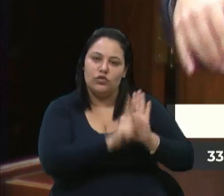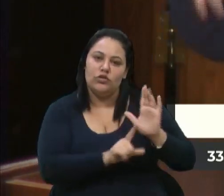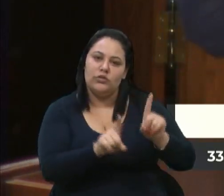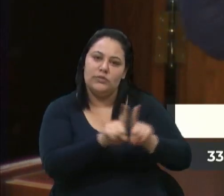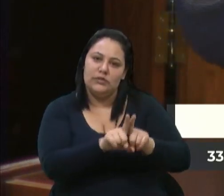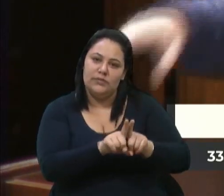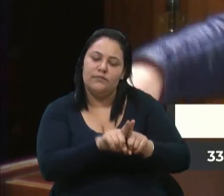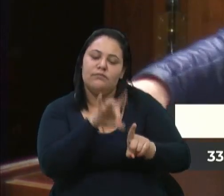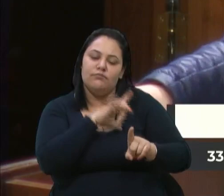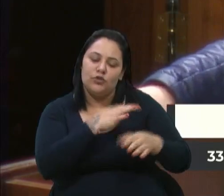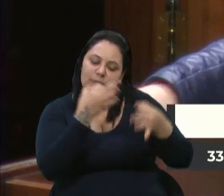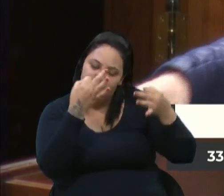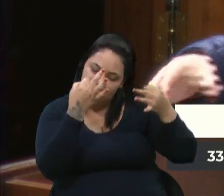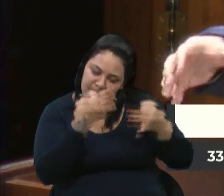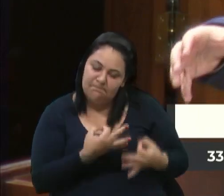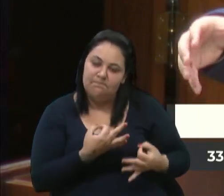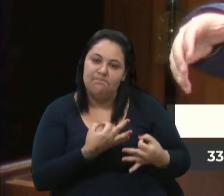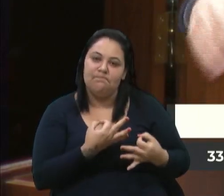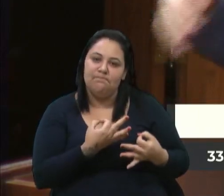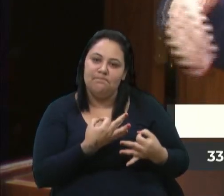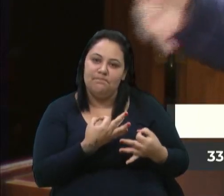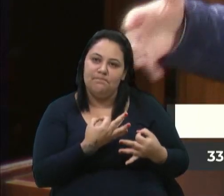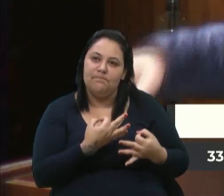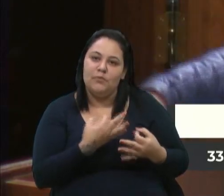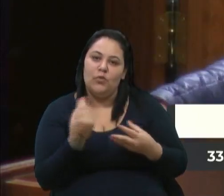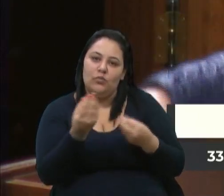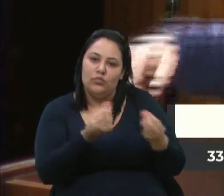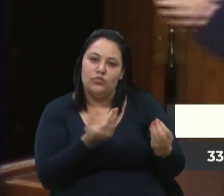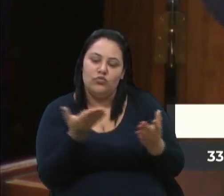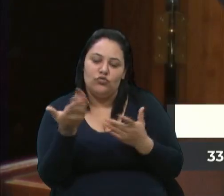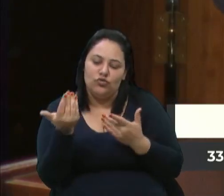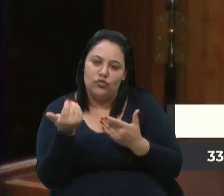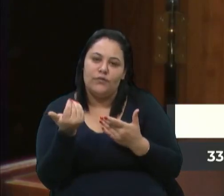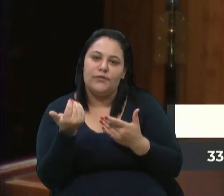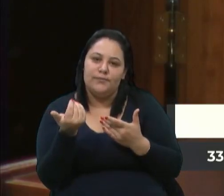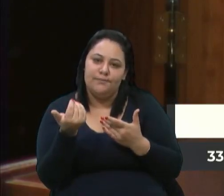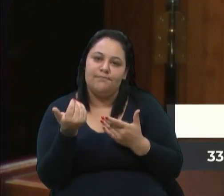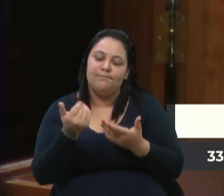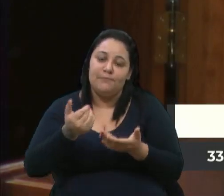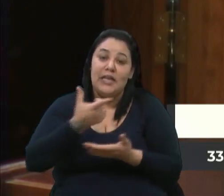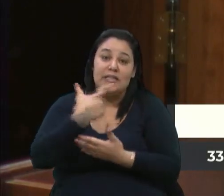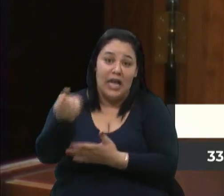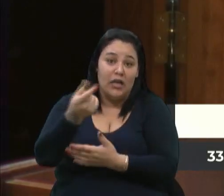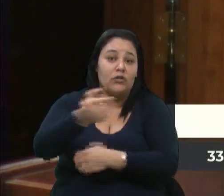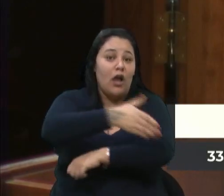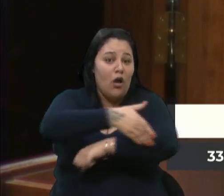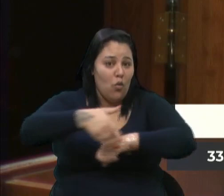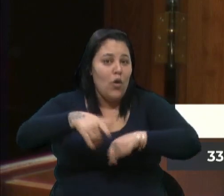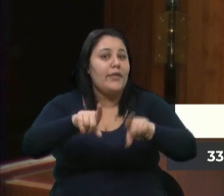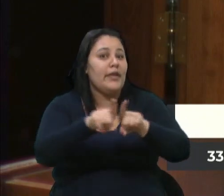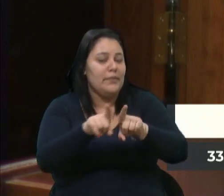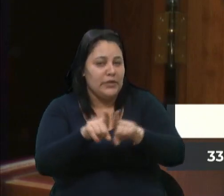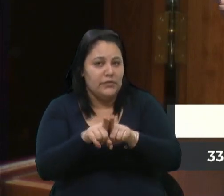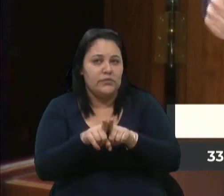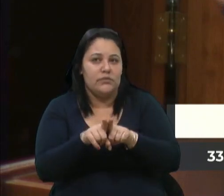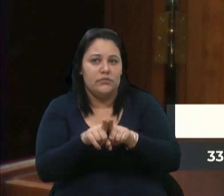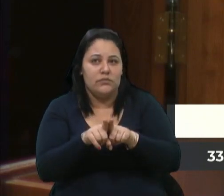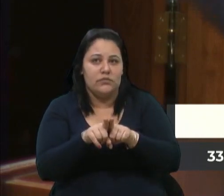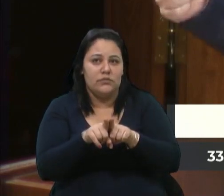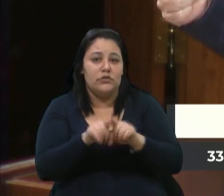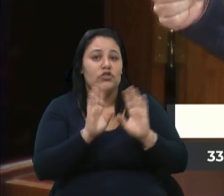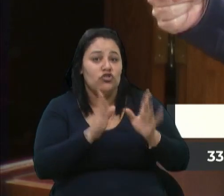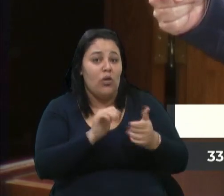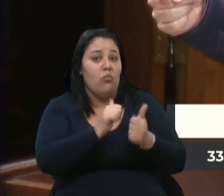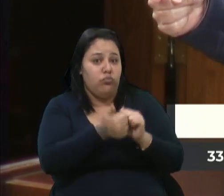e que eu tenho certeza que estão tirando muito jovem das ruas e que estão fazendo isso. E hoje já com atletas, vereador Meneguzzi, na